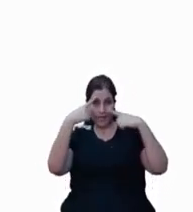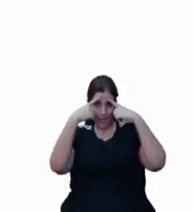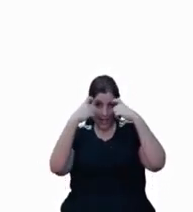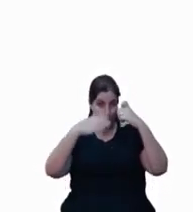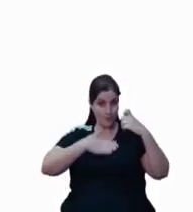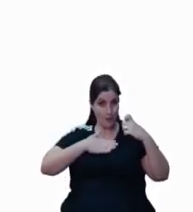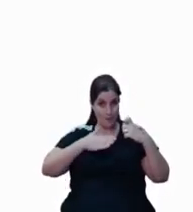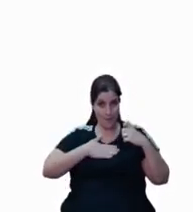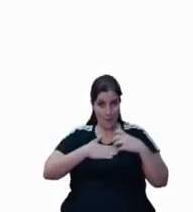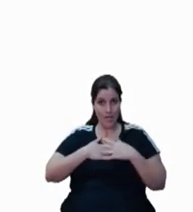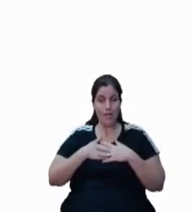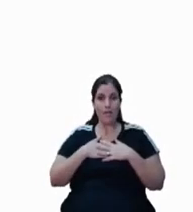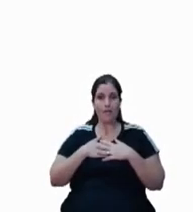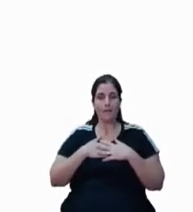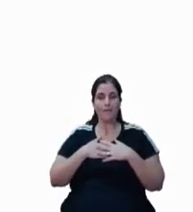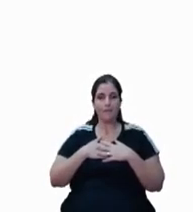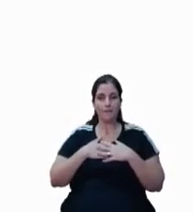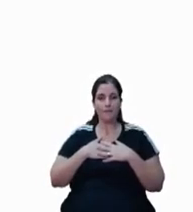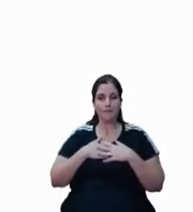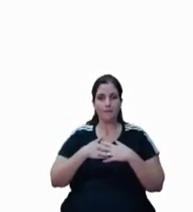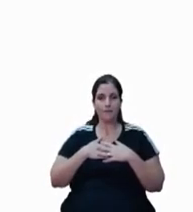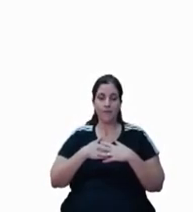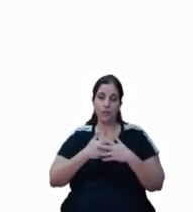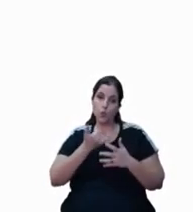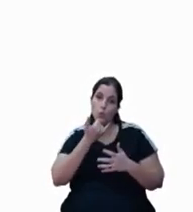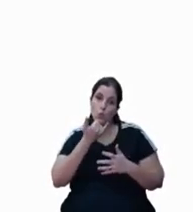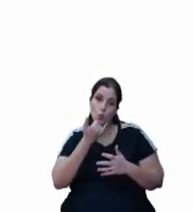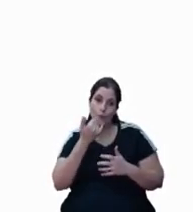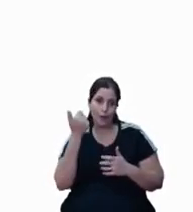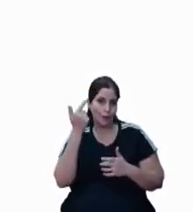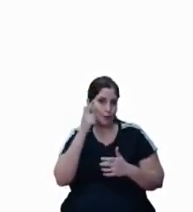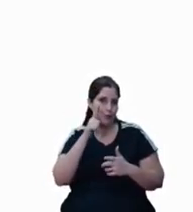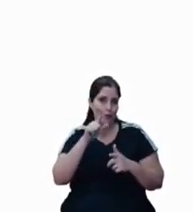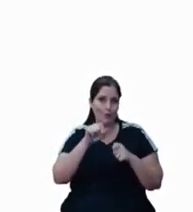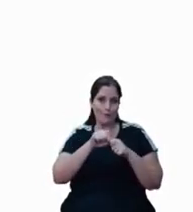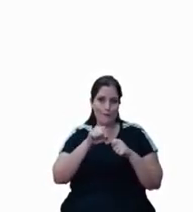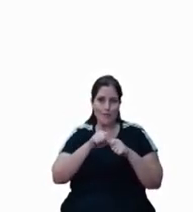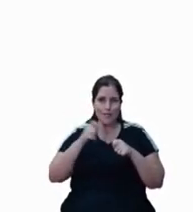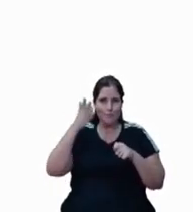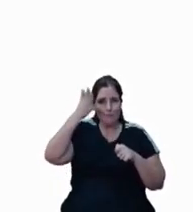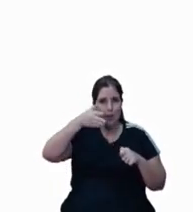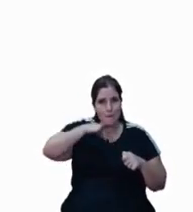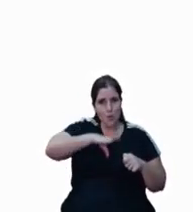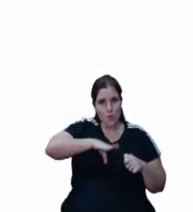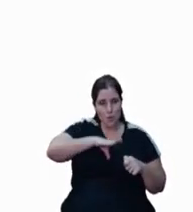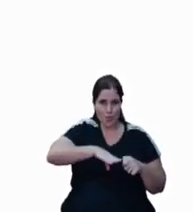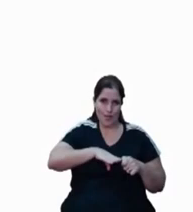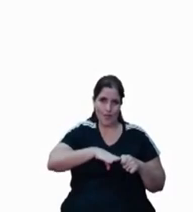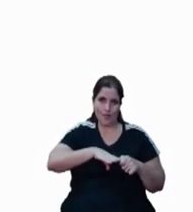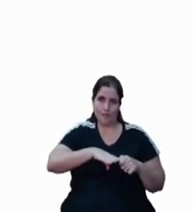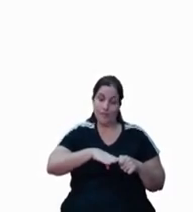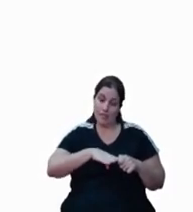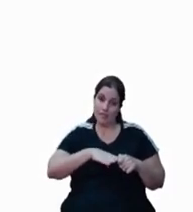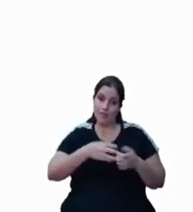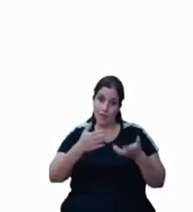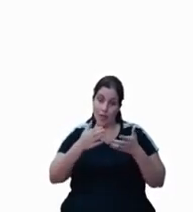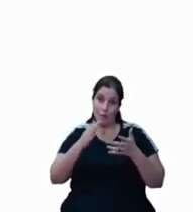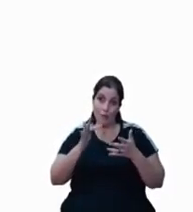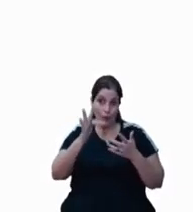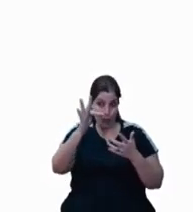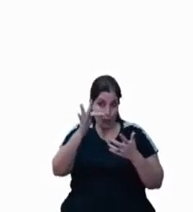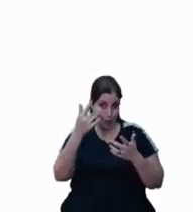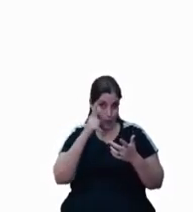irei respondê-las. Lamento não poder fazer esta apresentação em português. Espero que da próxima